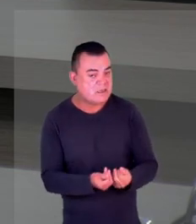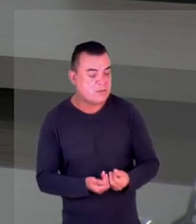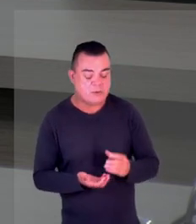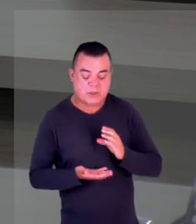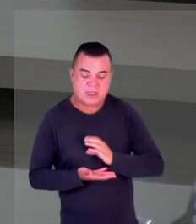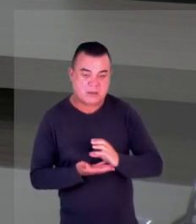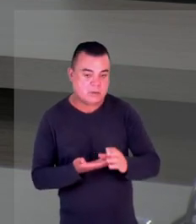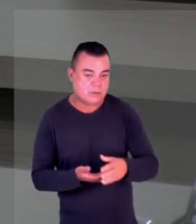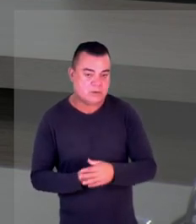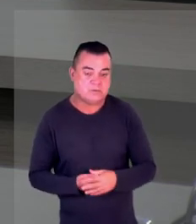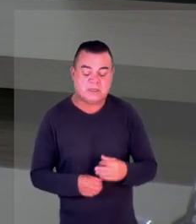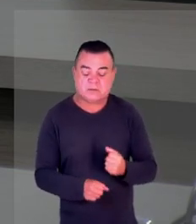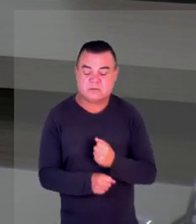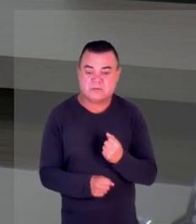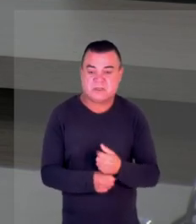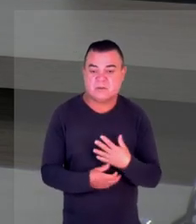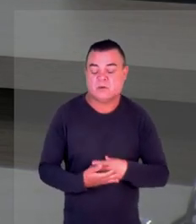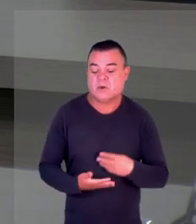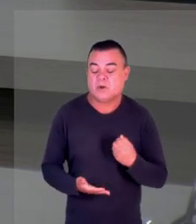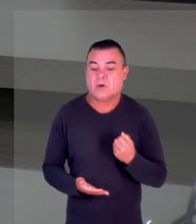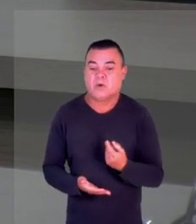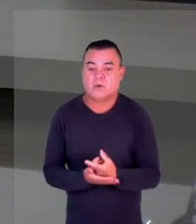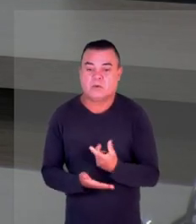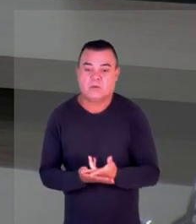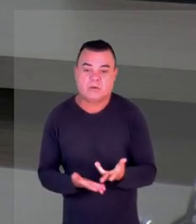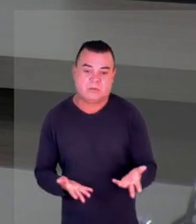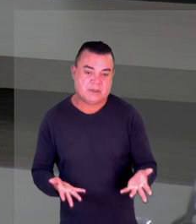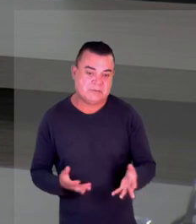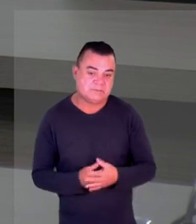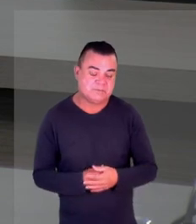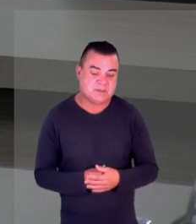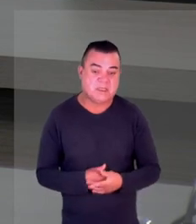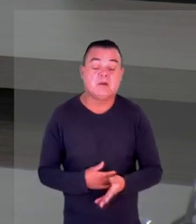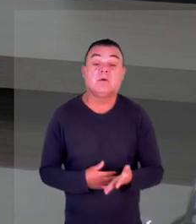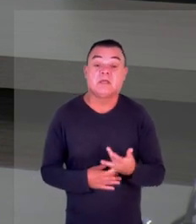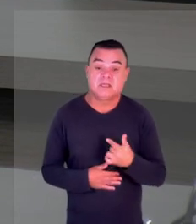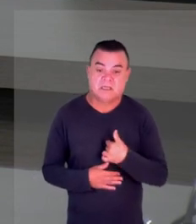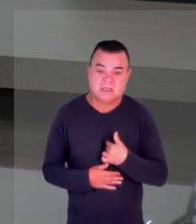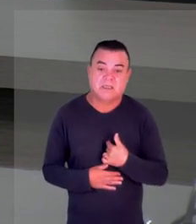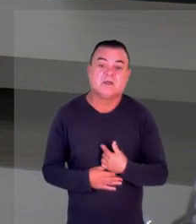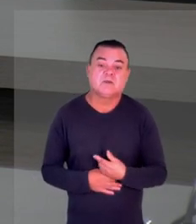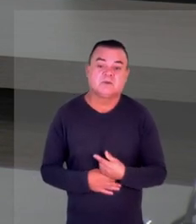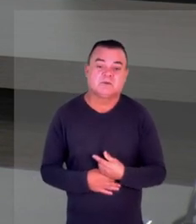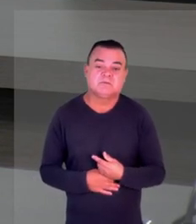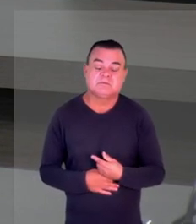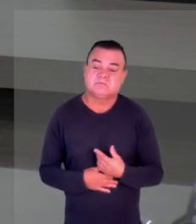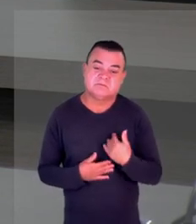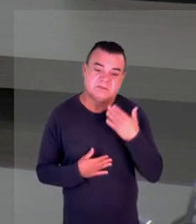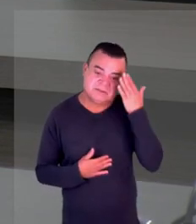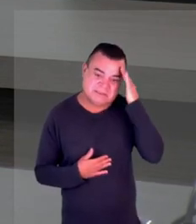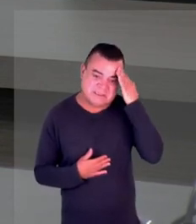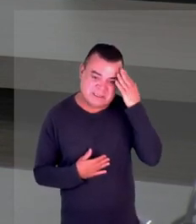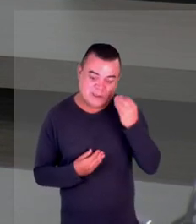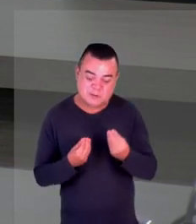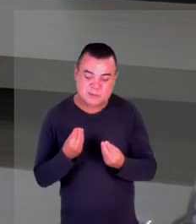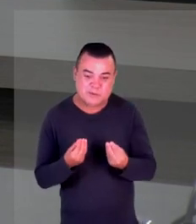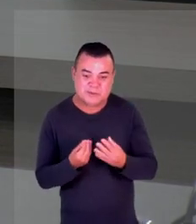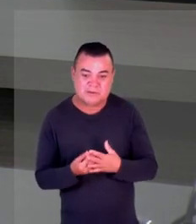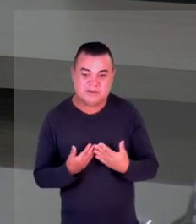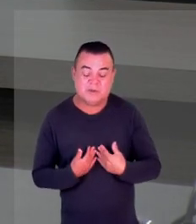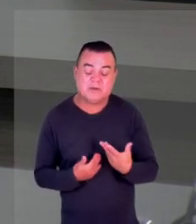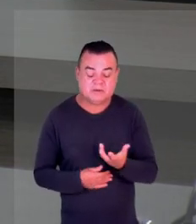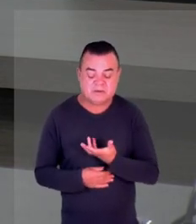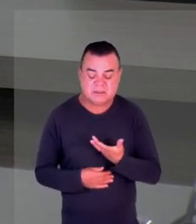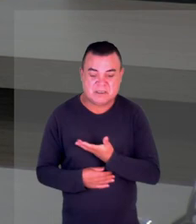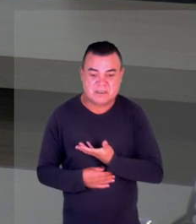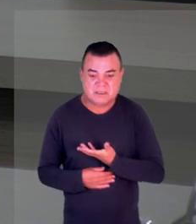equipamentos para construção então realmente eu sou basicamente ignorante na matéria né tô aprendendo muito aqui então eu queria saber